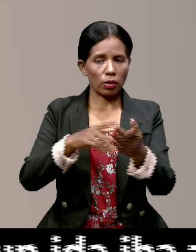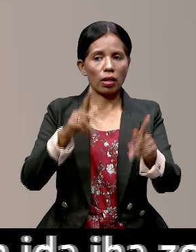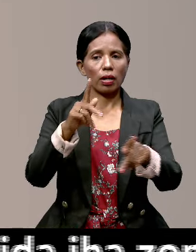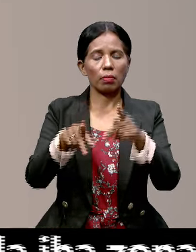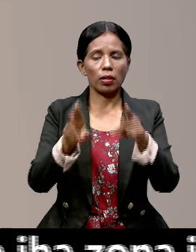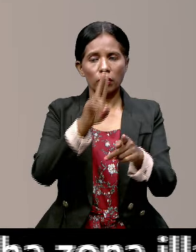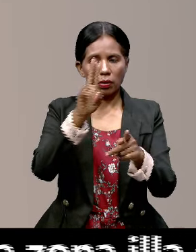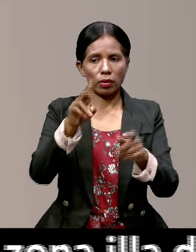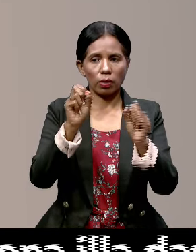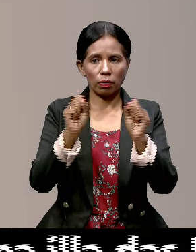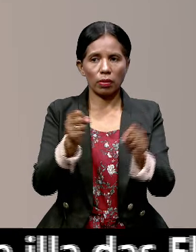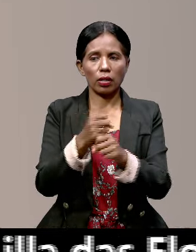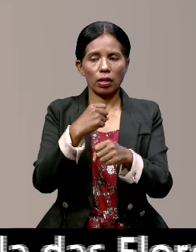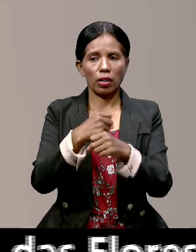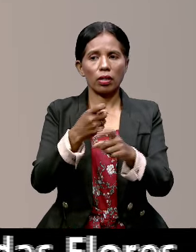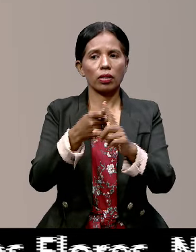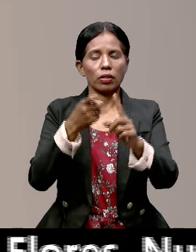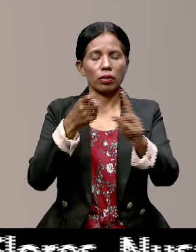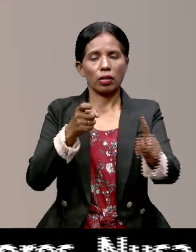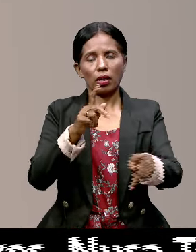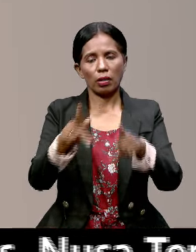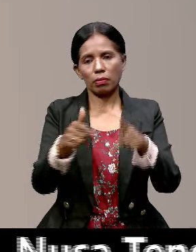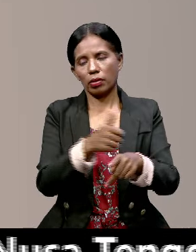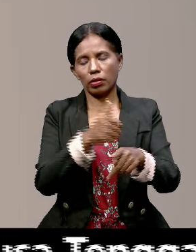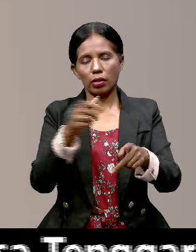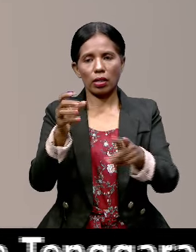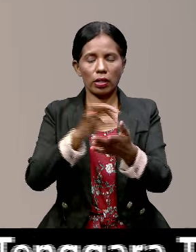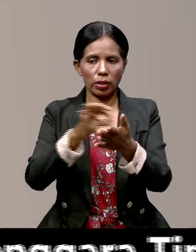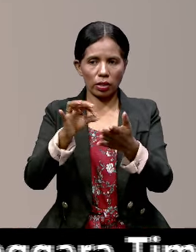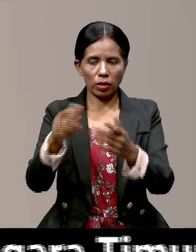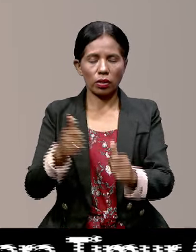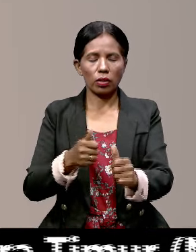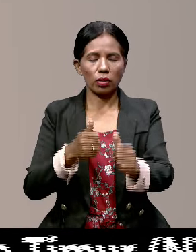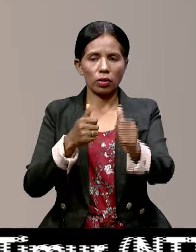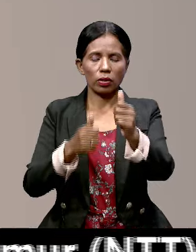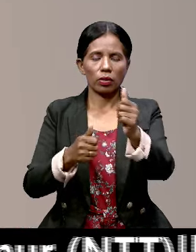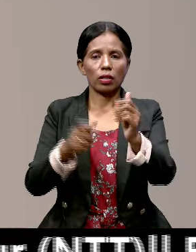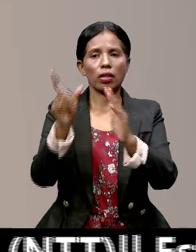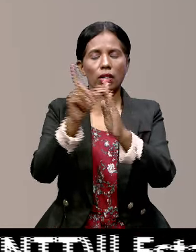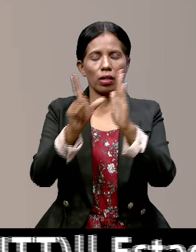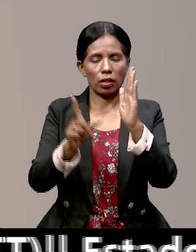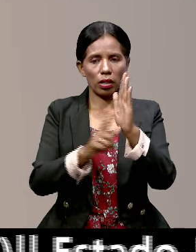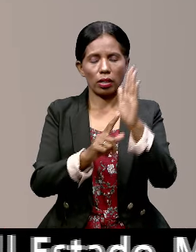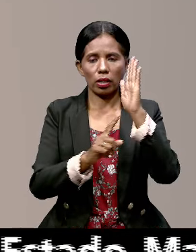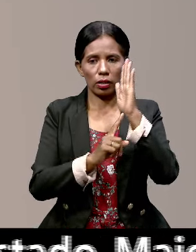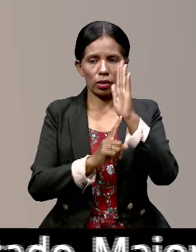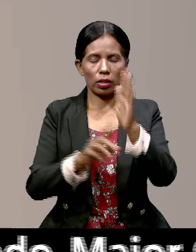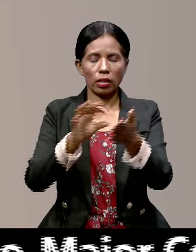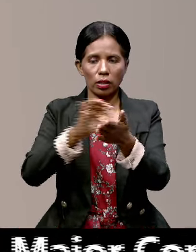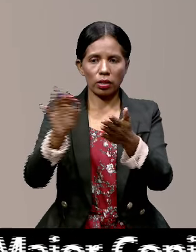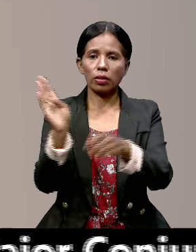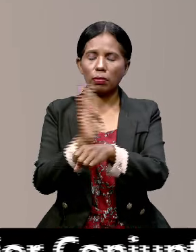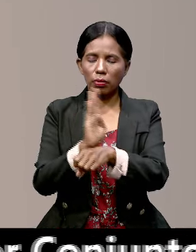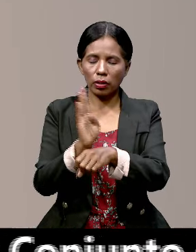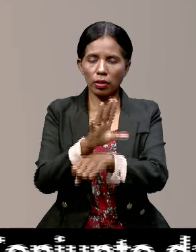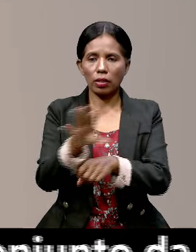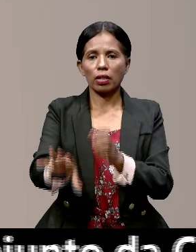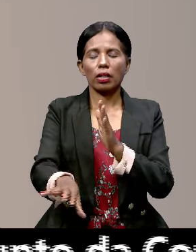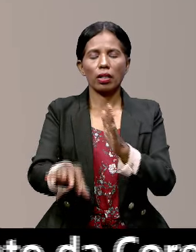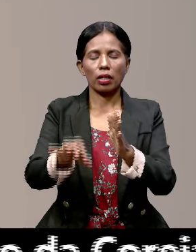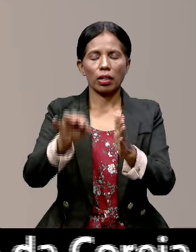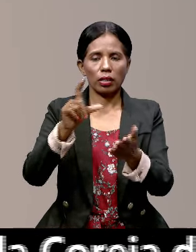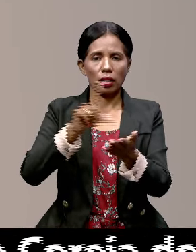usa beli halao husi entidade siranebe resista tuir presente lei aplicada ba resisto negócio no retan